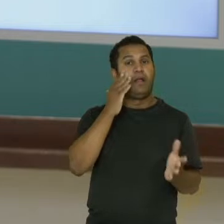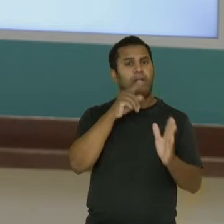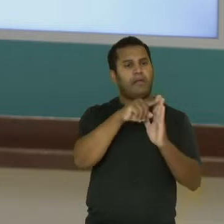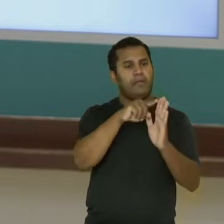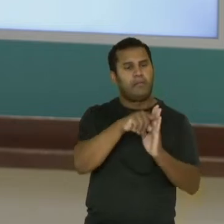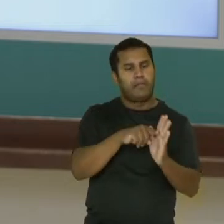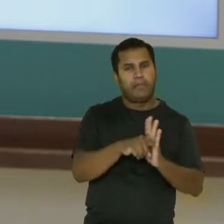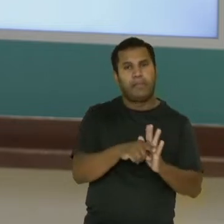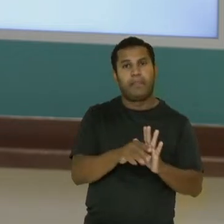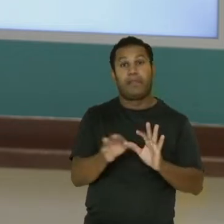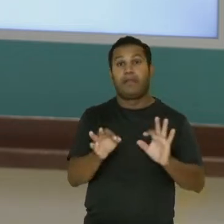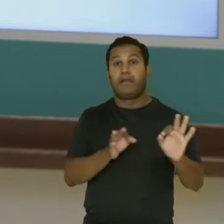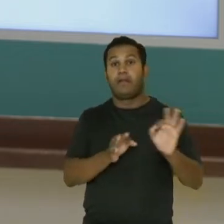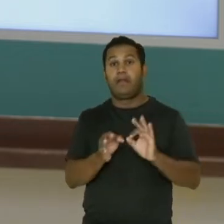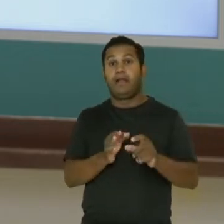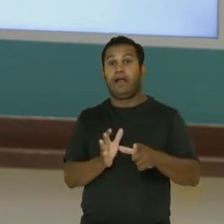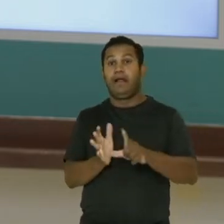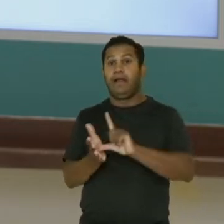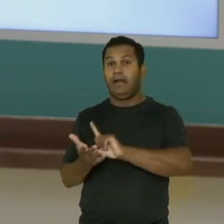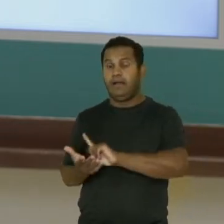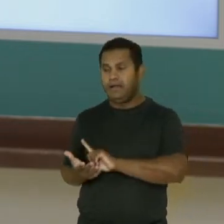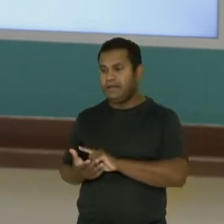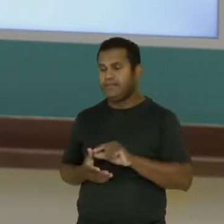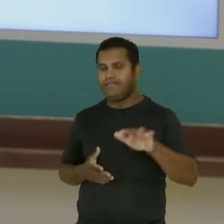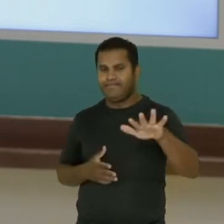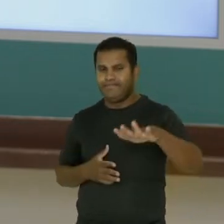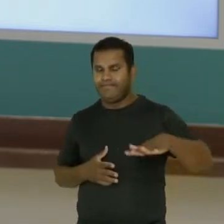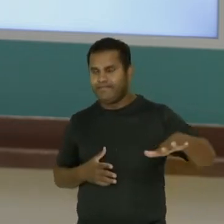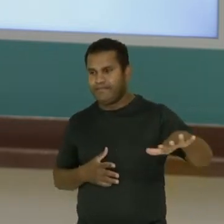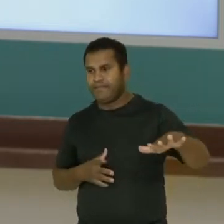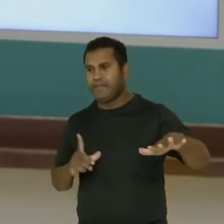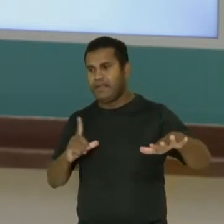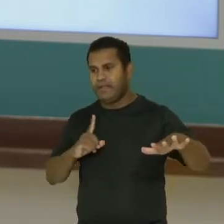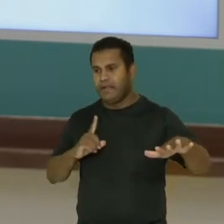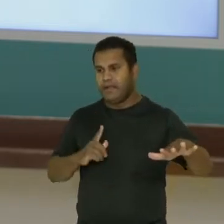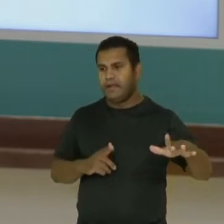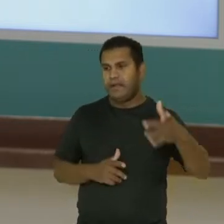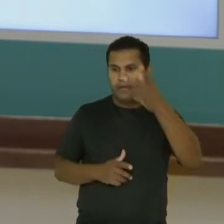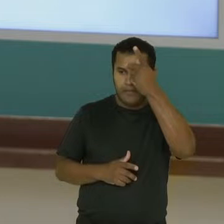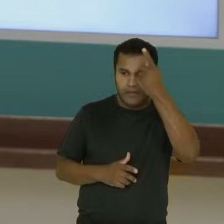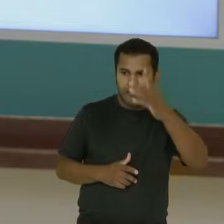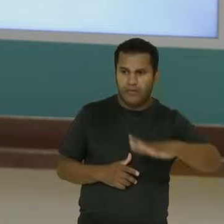um planejamento para destinar de maneira mais correta os recursos para cada área.